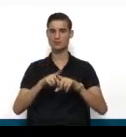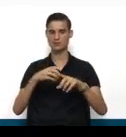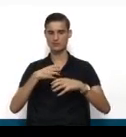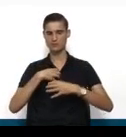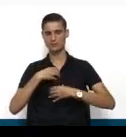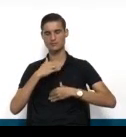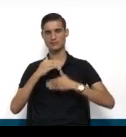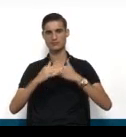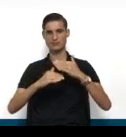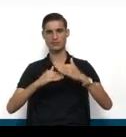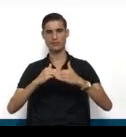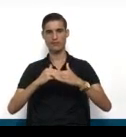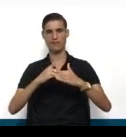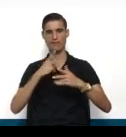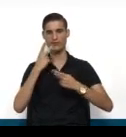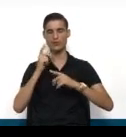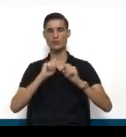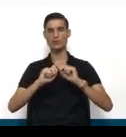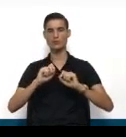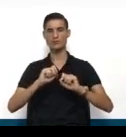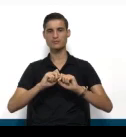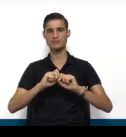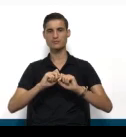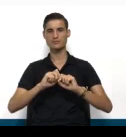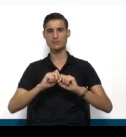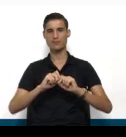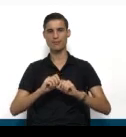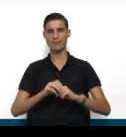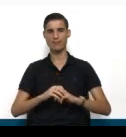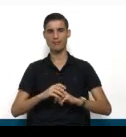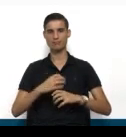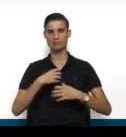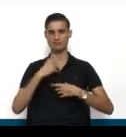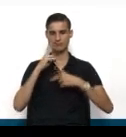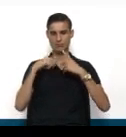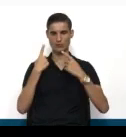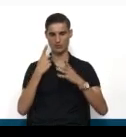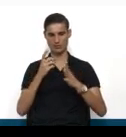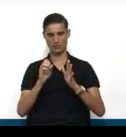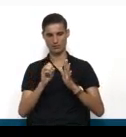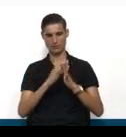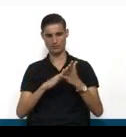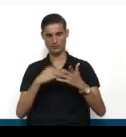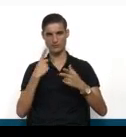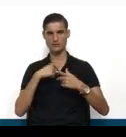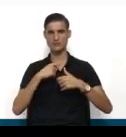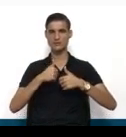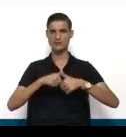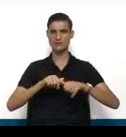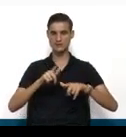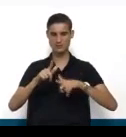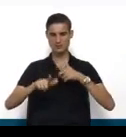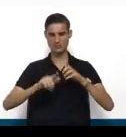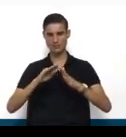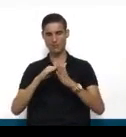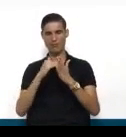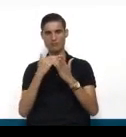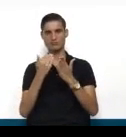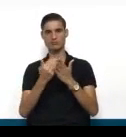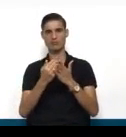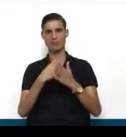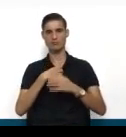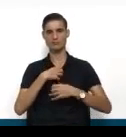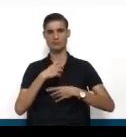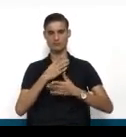condições aqui em que diz o seguinte, considerando a minha equação, onde nós estamos trabalhando aqui